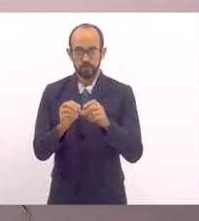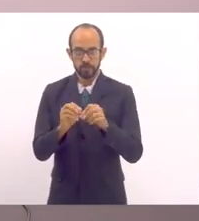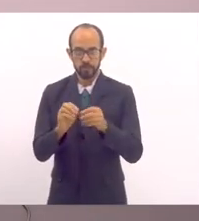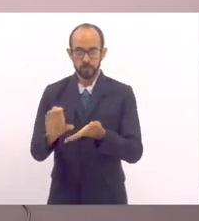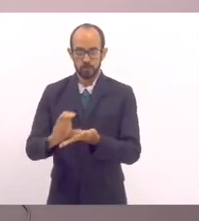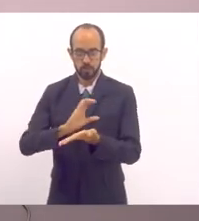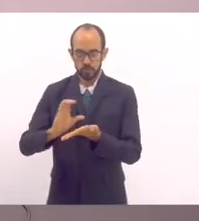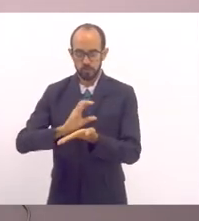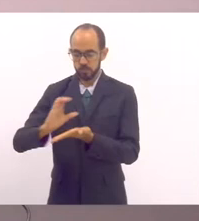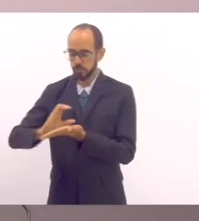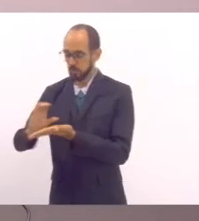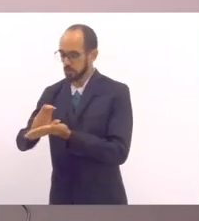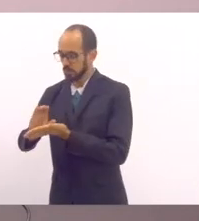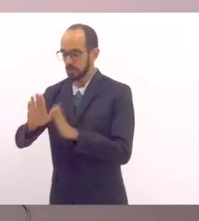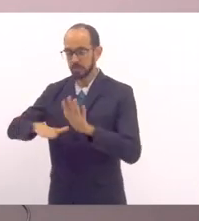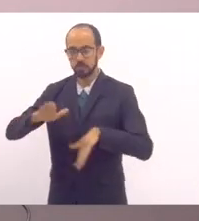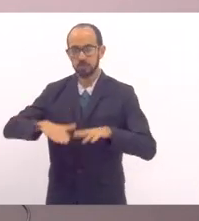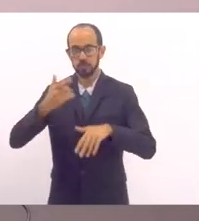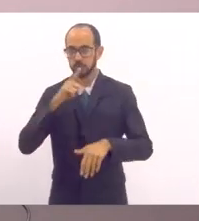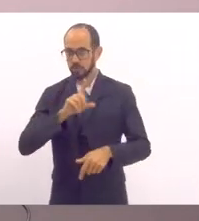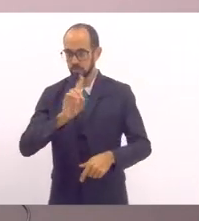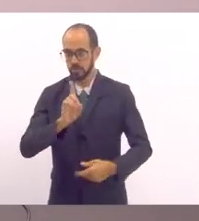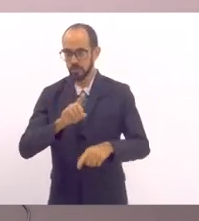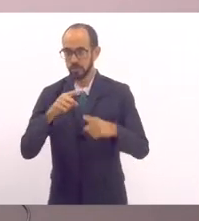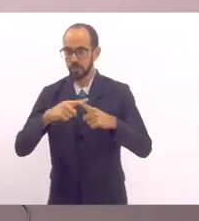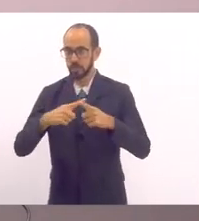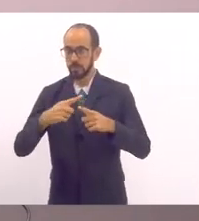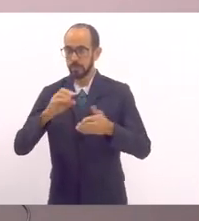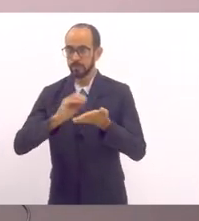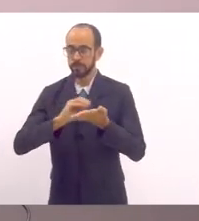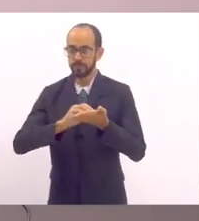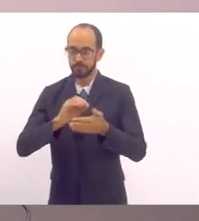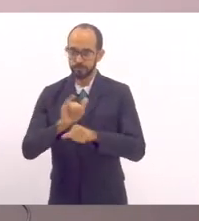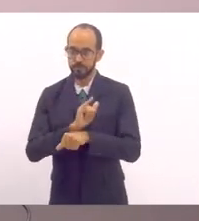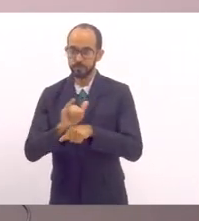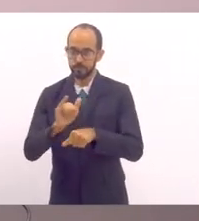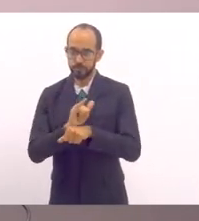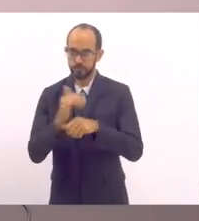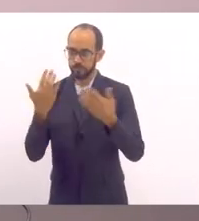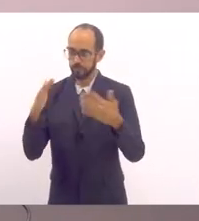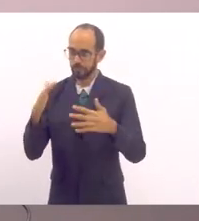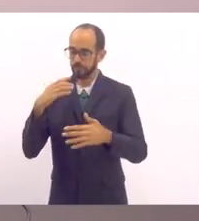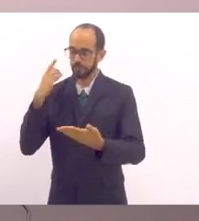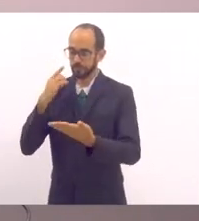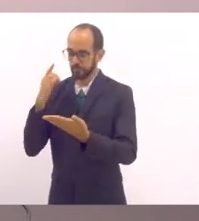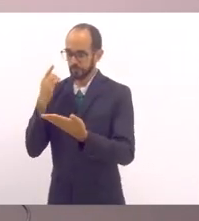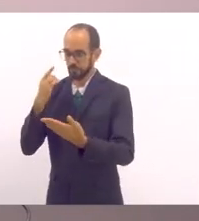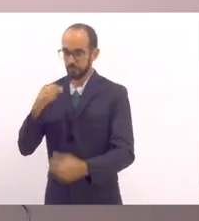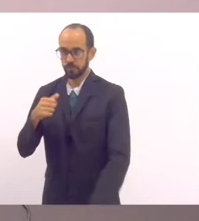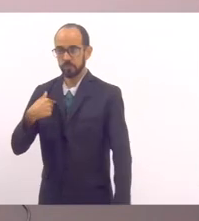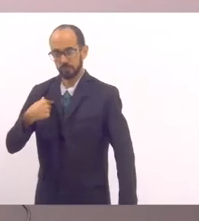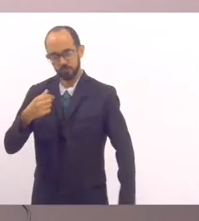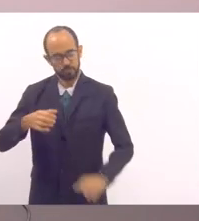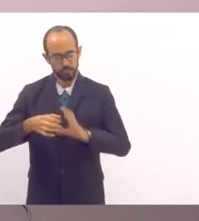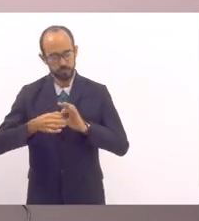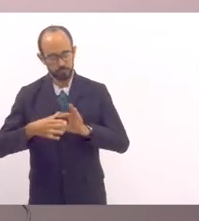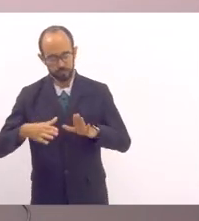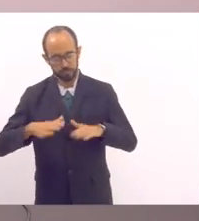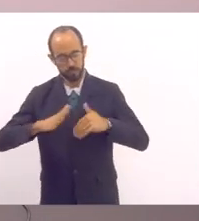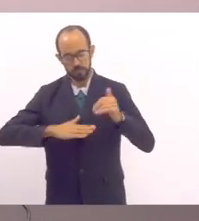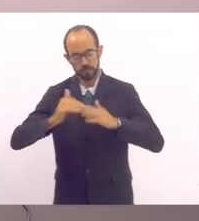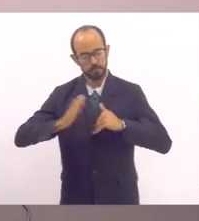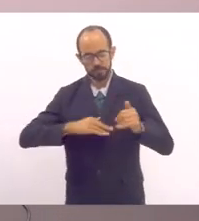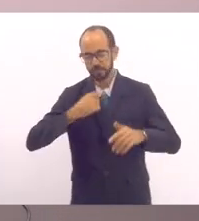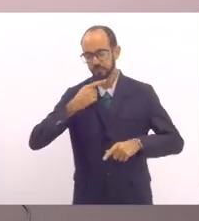gente não consegue porque não tem os instrumentos. Então, a gente tem... As ferramentas estão aí na mesa. Eu parabenizo, né, a deputada, e estou aqui à disposição para